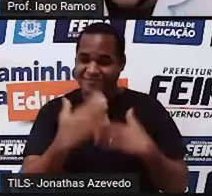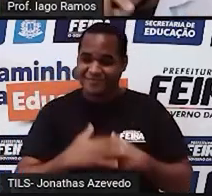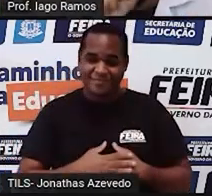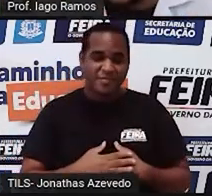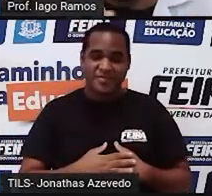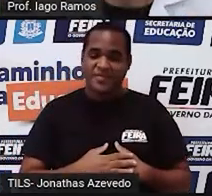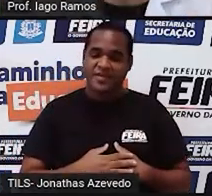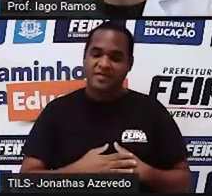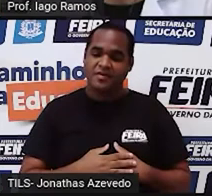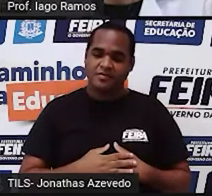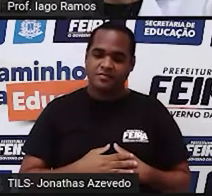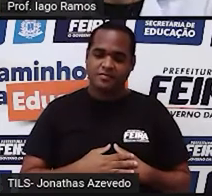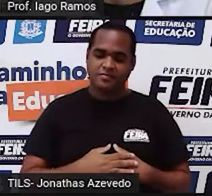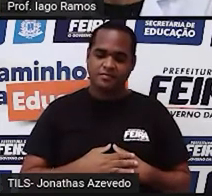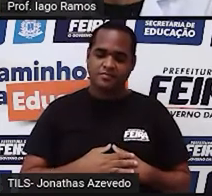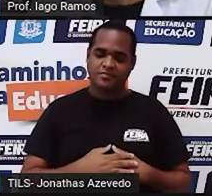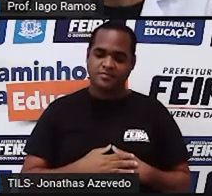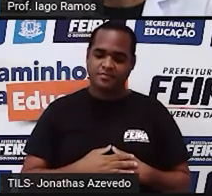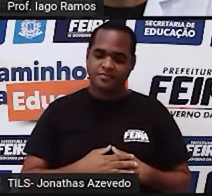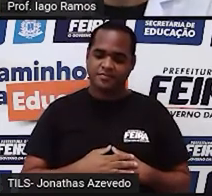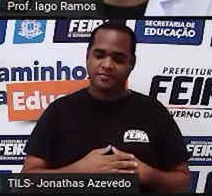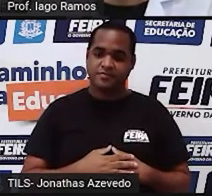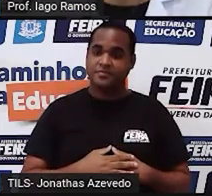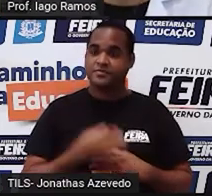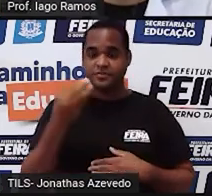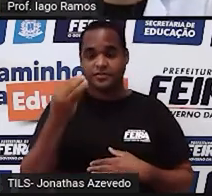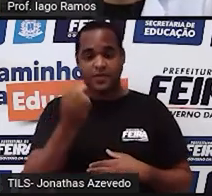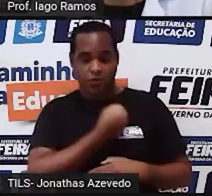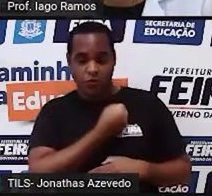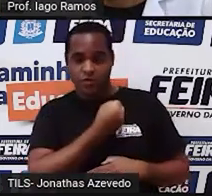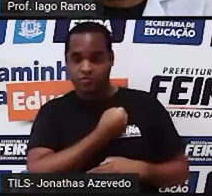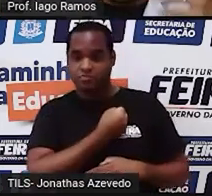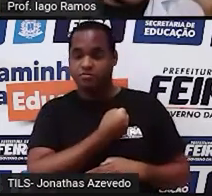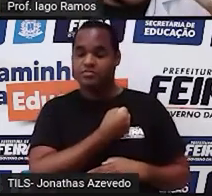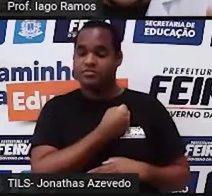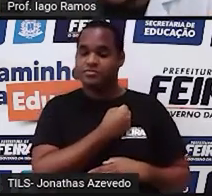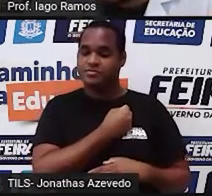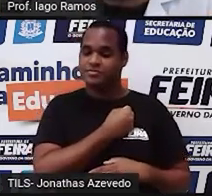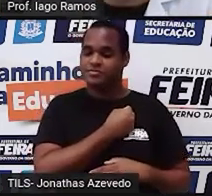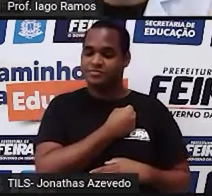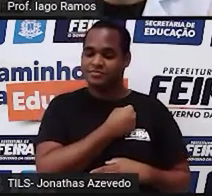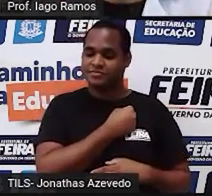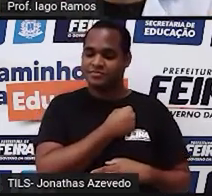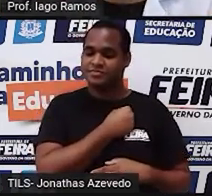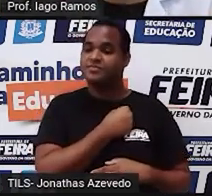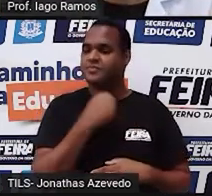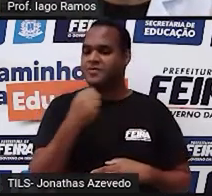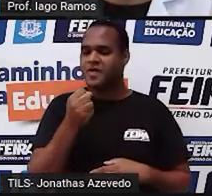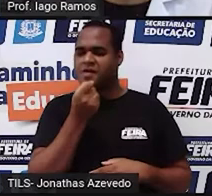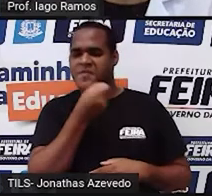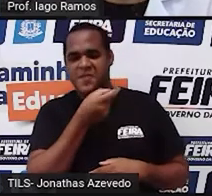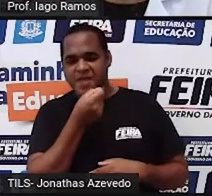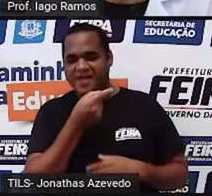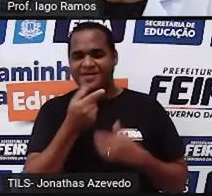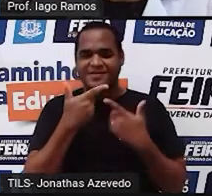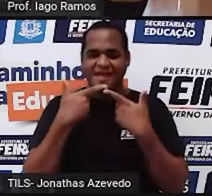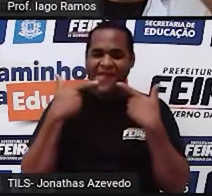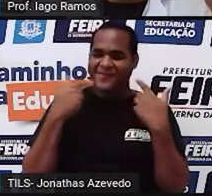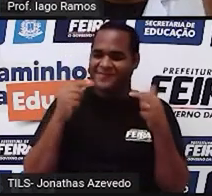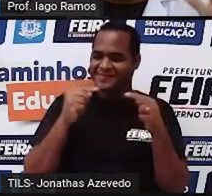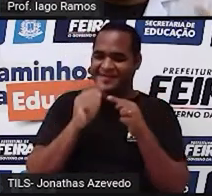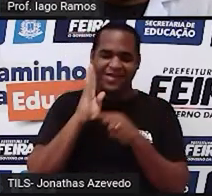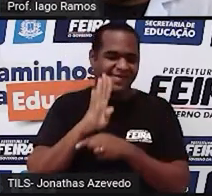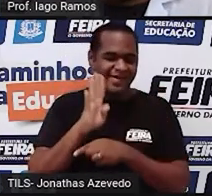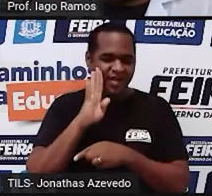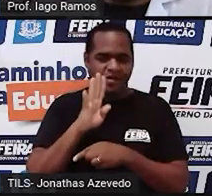resposta é o 70 né o número a boca não sei se você riu se você ia Que bacana